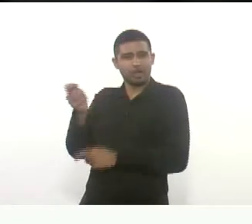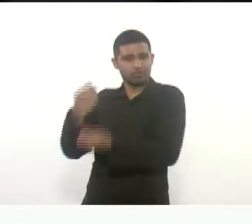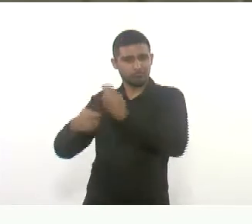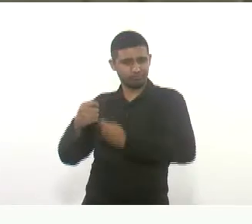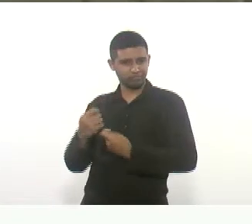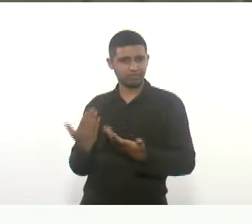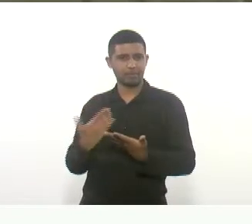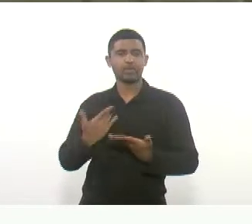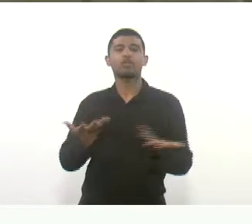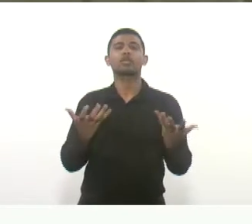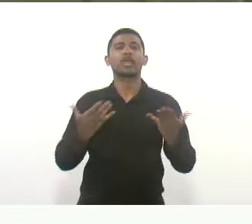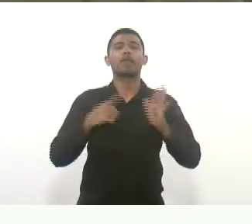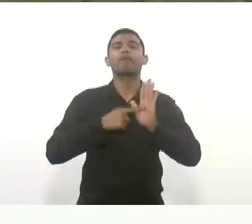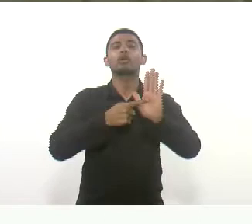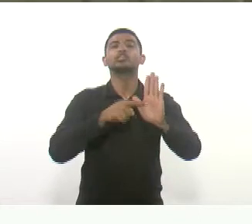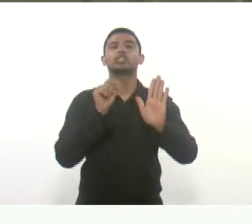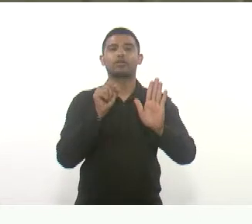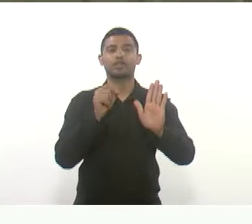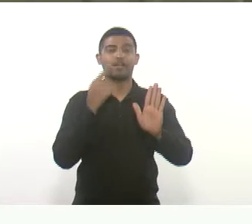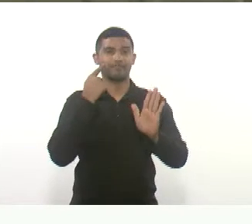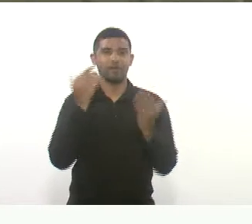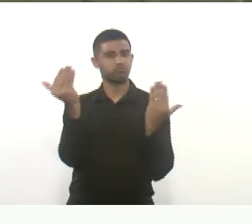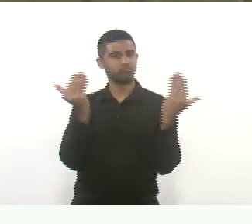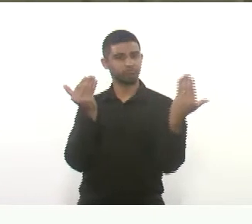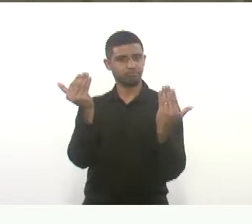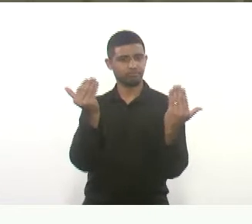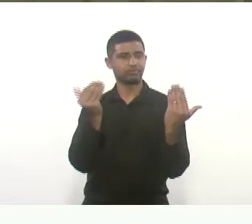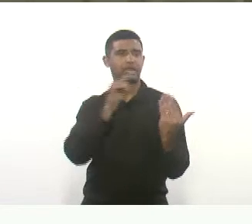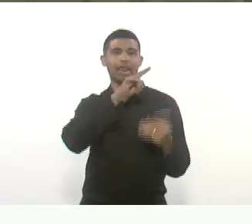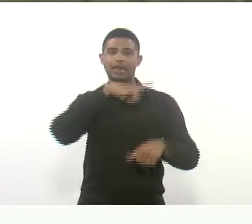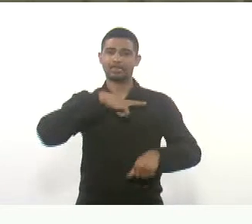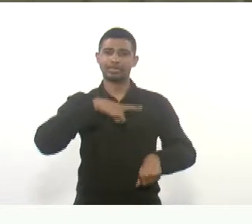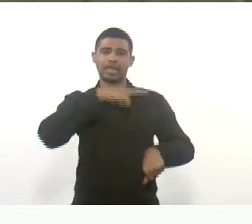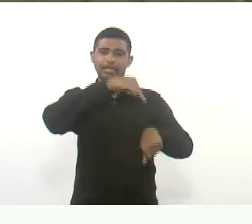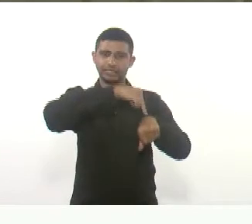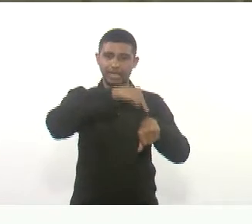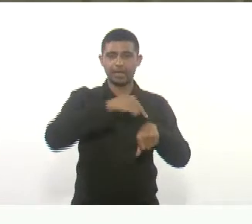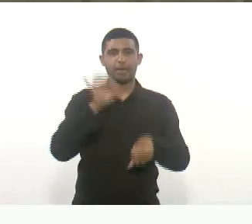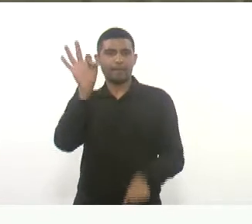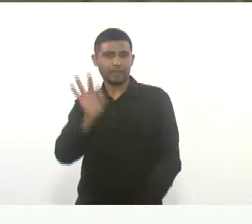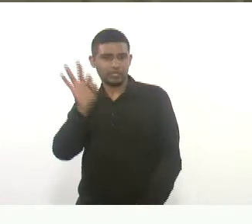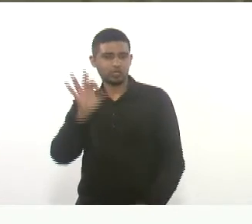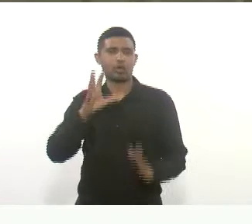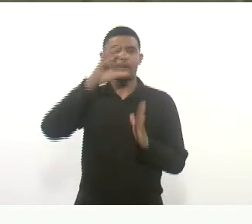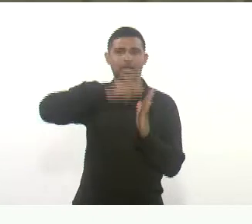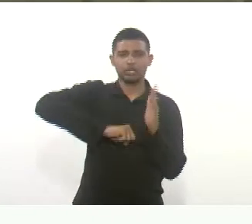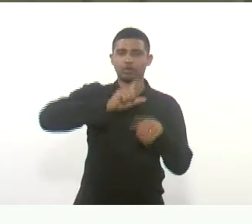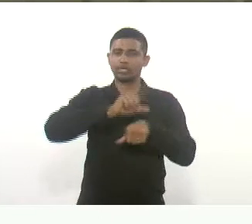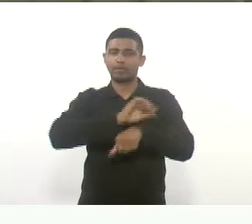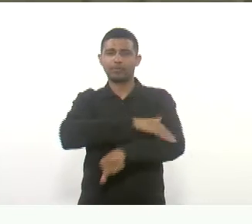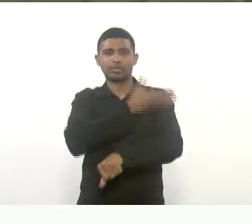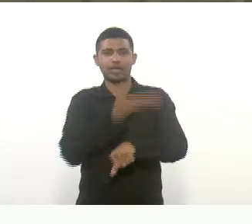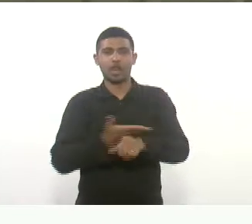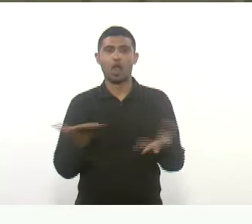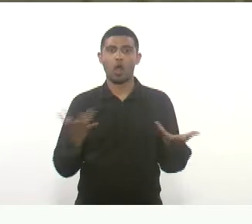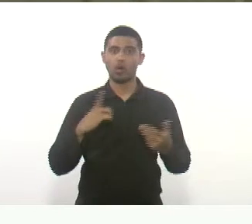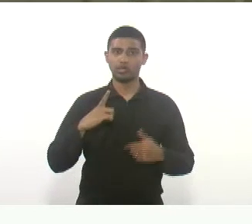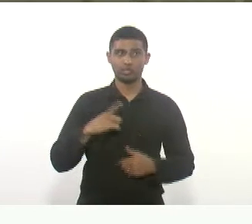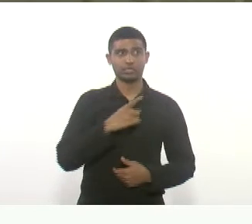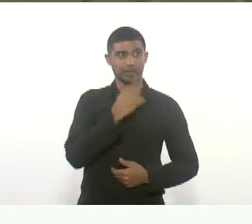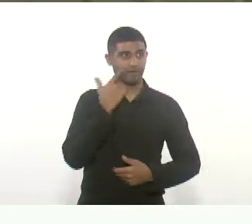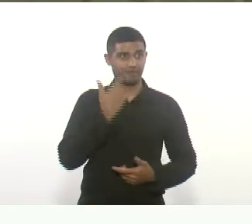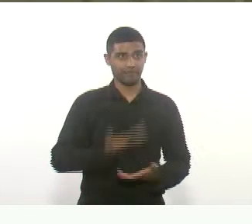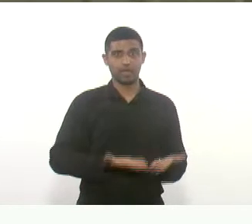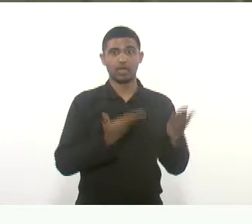o que eu quis mostrar, a correlação que existe entre entre o percentual de matrículas em tempo integral que a gente tem hoje, aí sim,